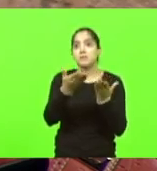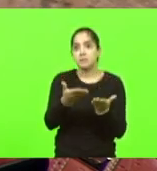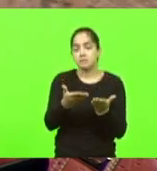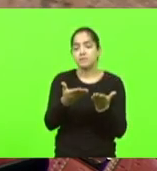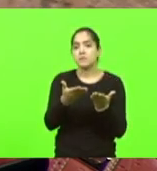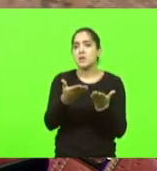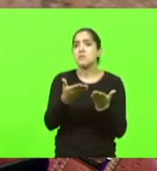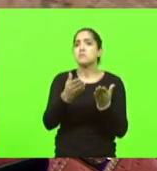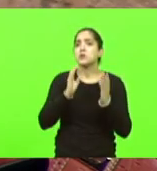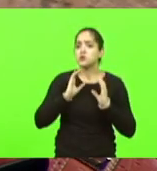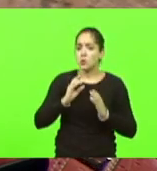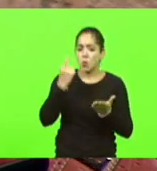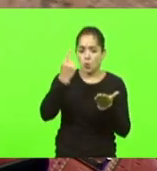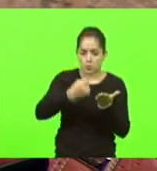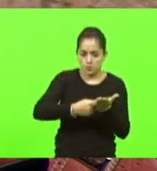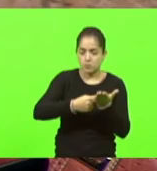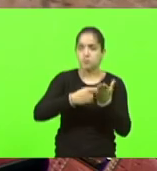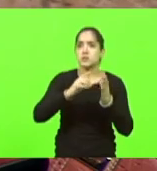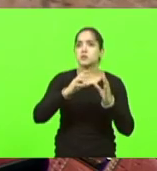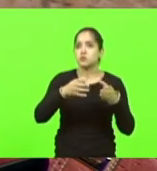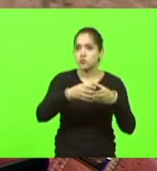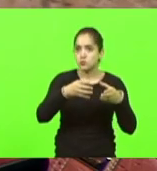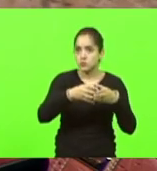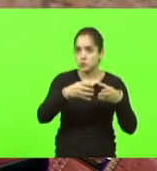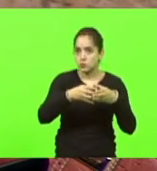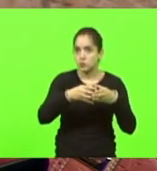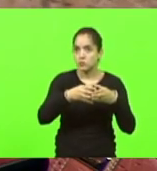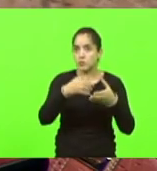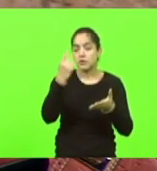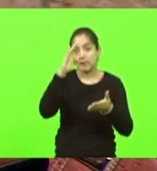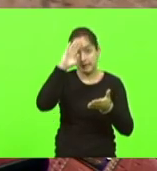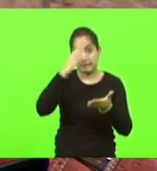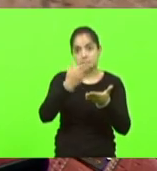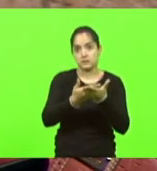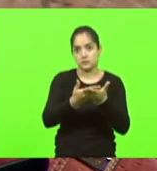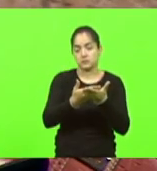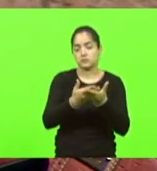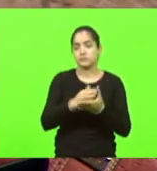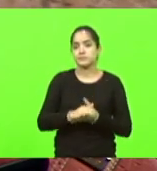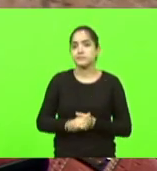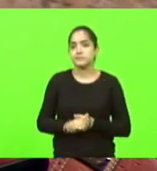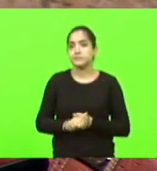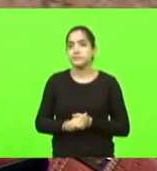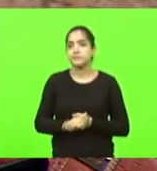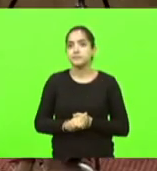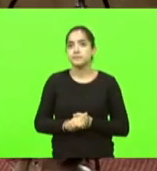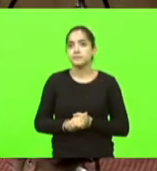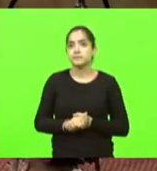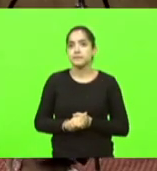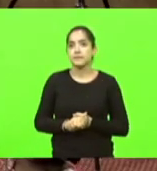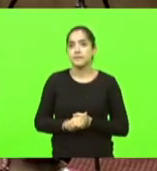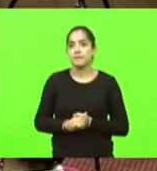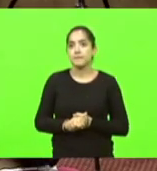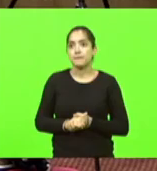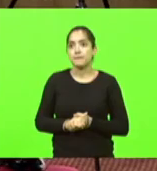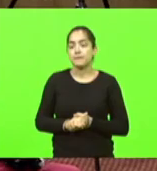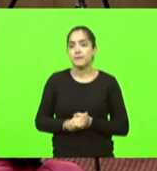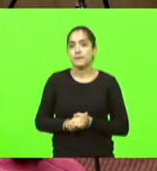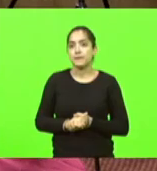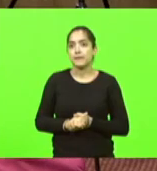Mas pelo seu compromisso com o seu partido com o seu Bloco porque eu a política Muito obrigado com a palavra o deputado Milton